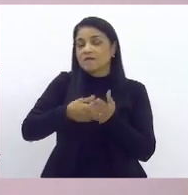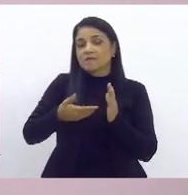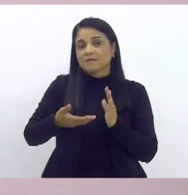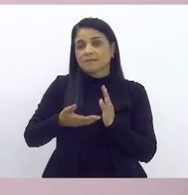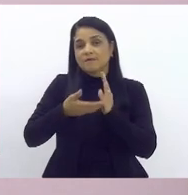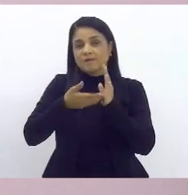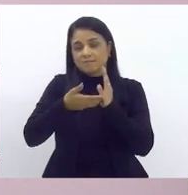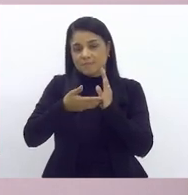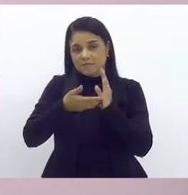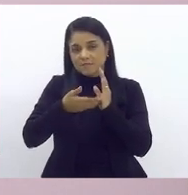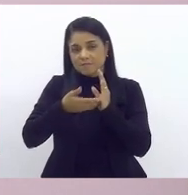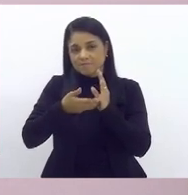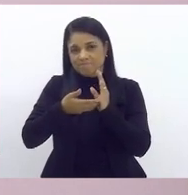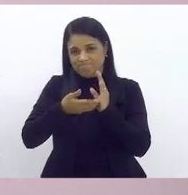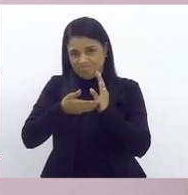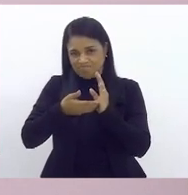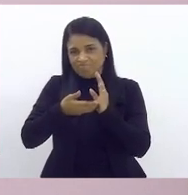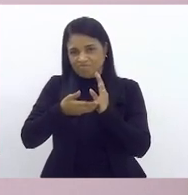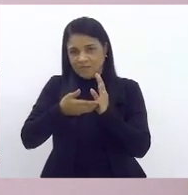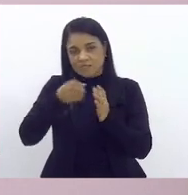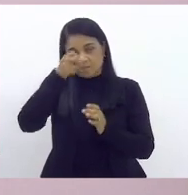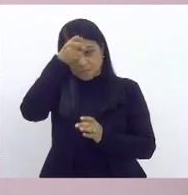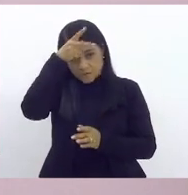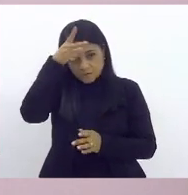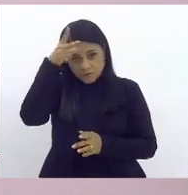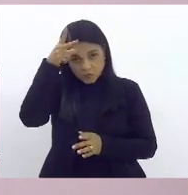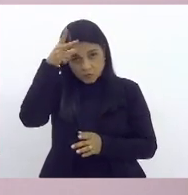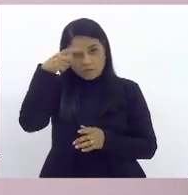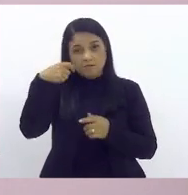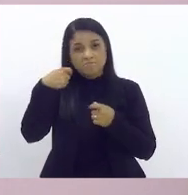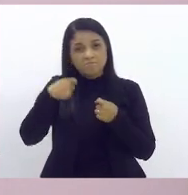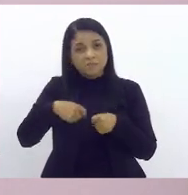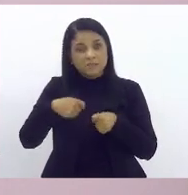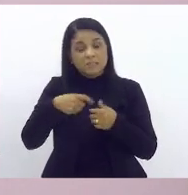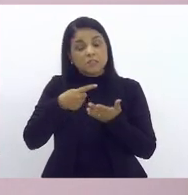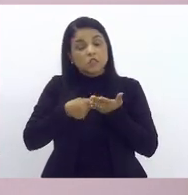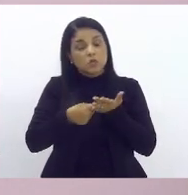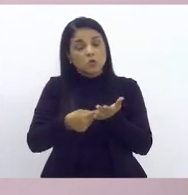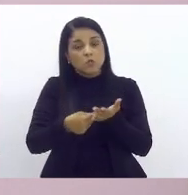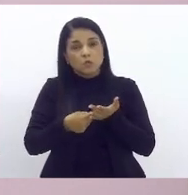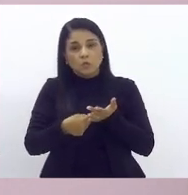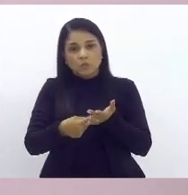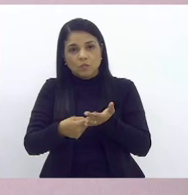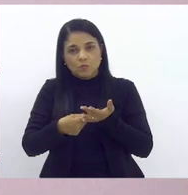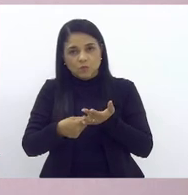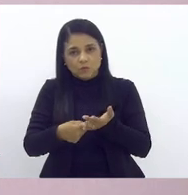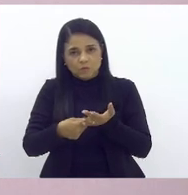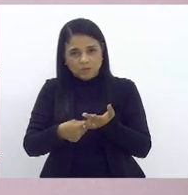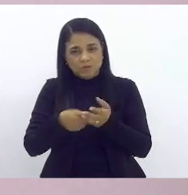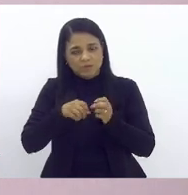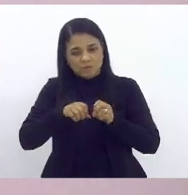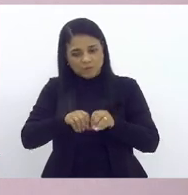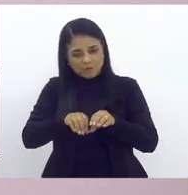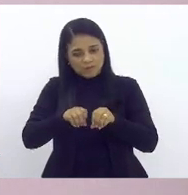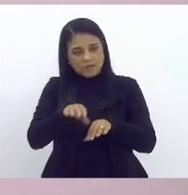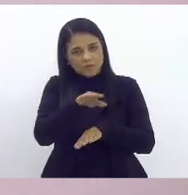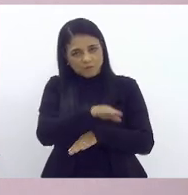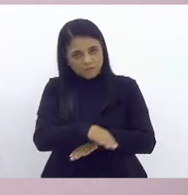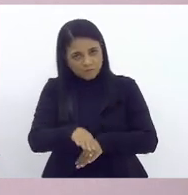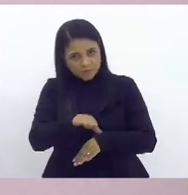Câmara e nas prefeituras a gente tenha esse compromisso com a educação